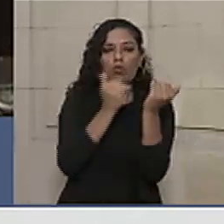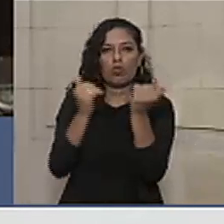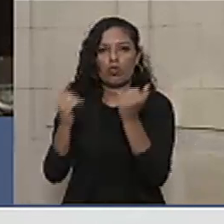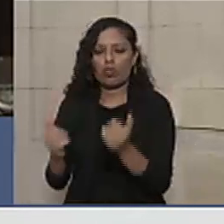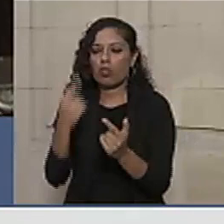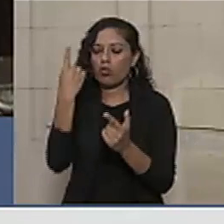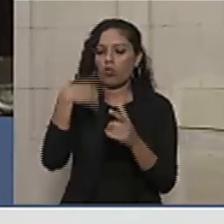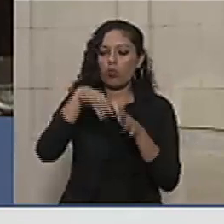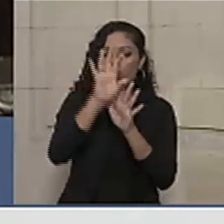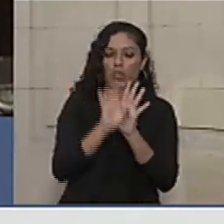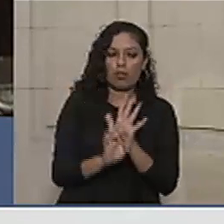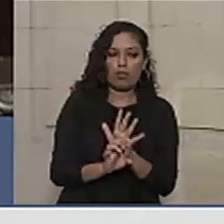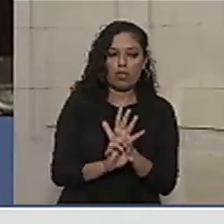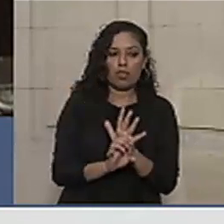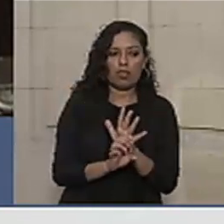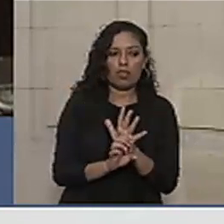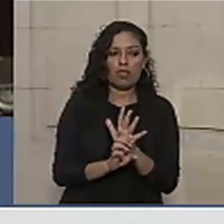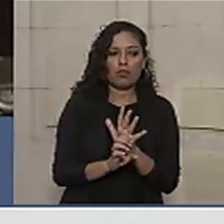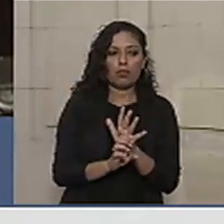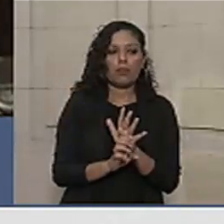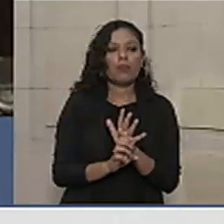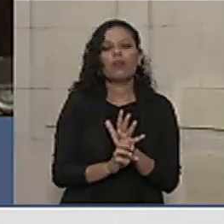uma emenda que